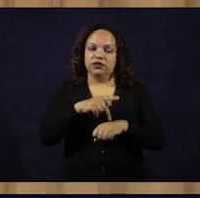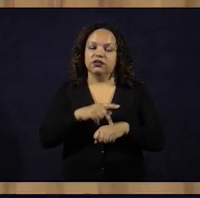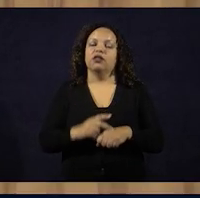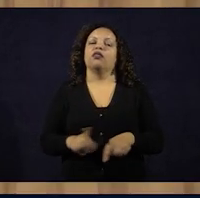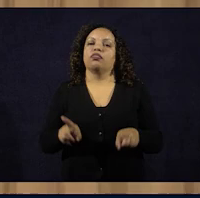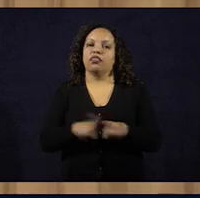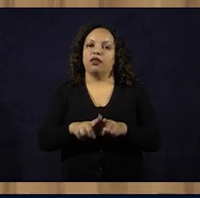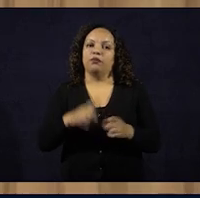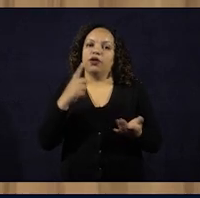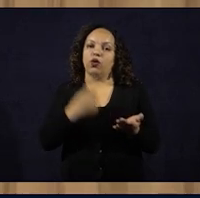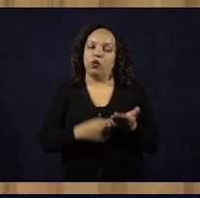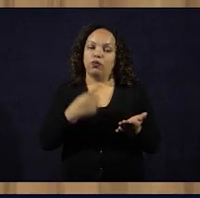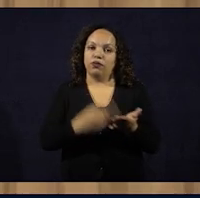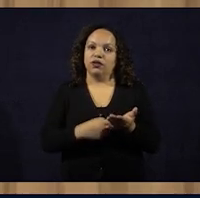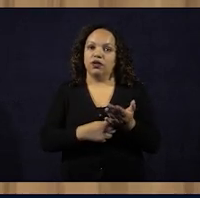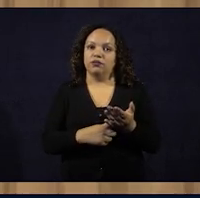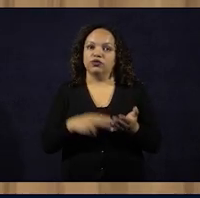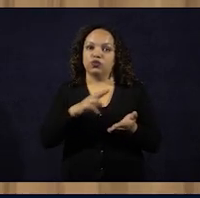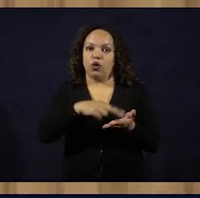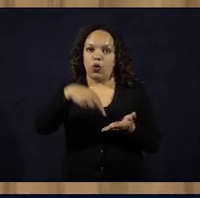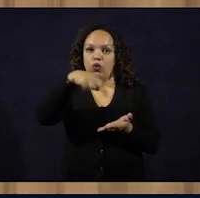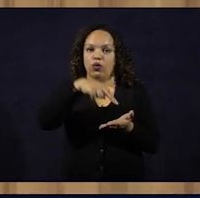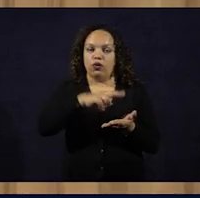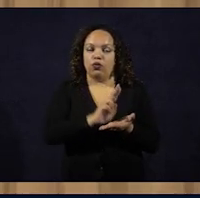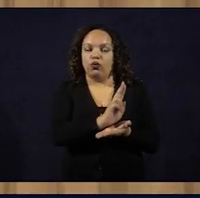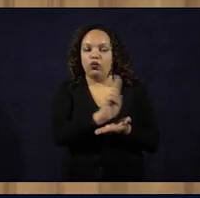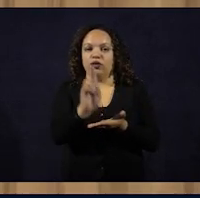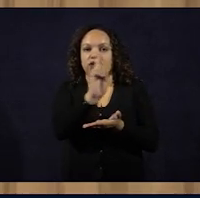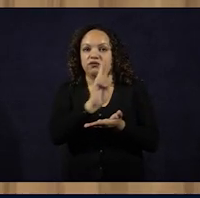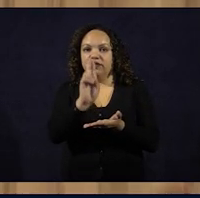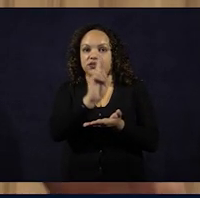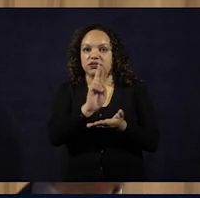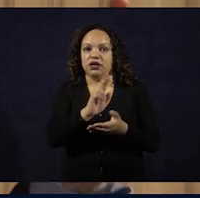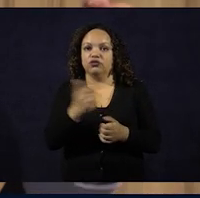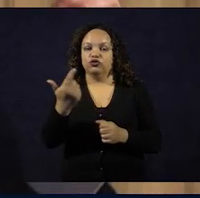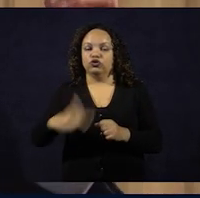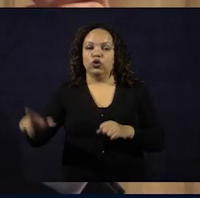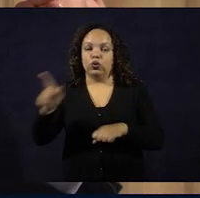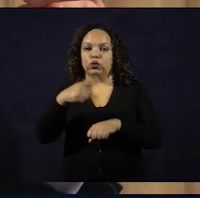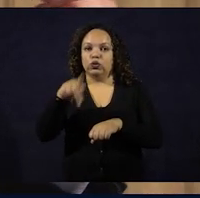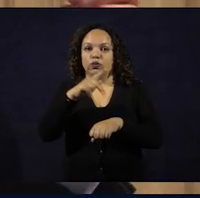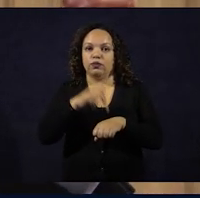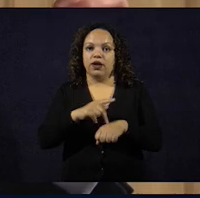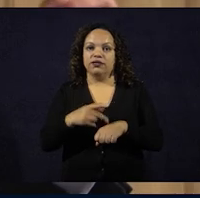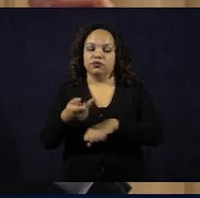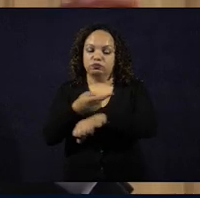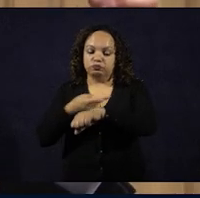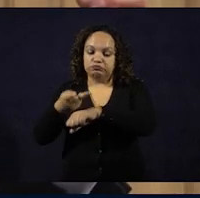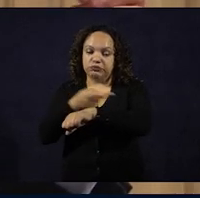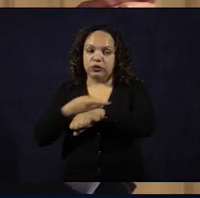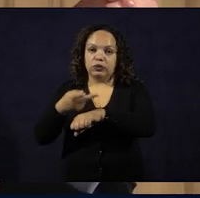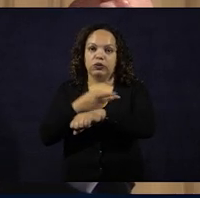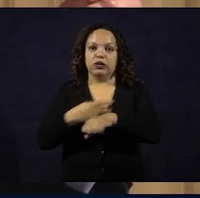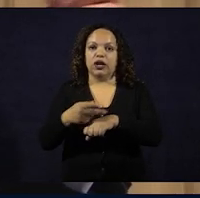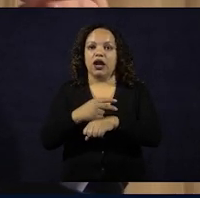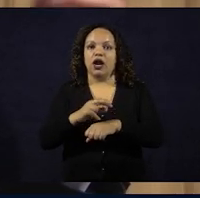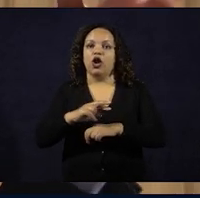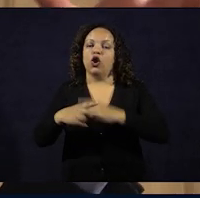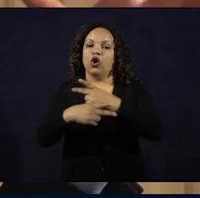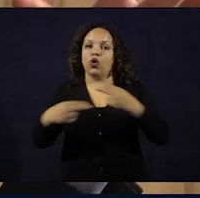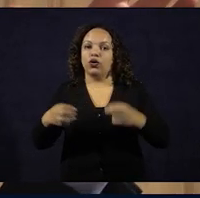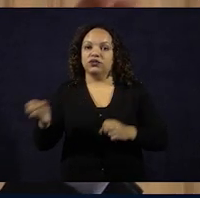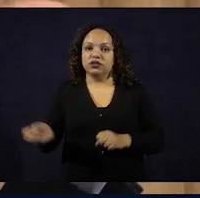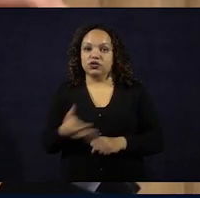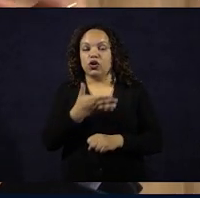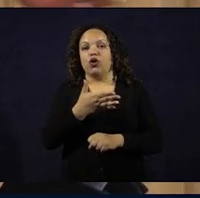a Universidade do Nebraska para buscar inovações alternativas que